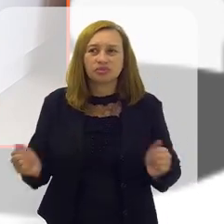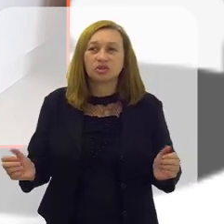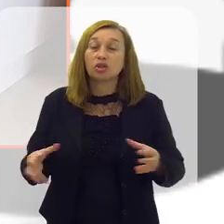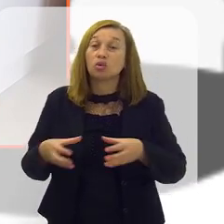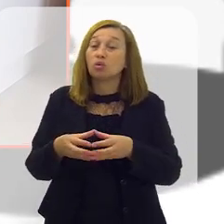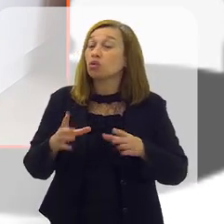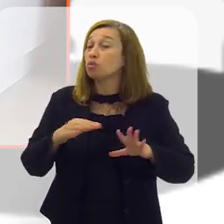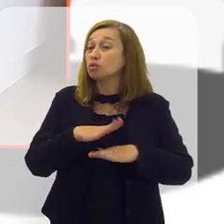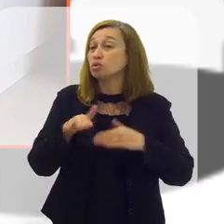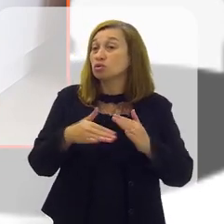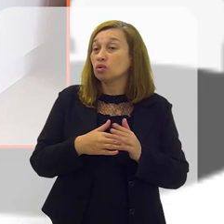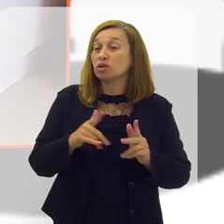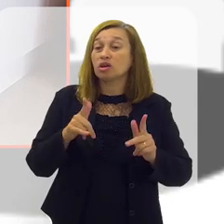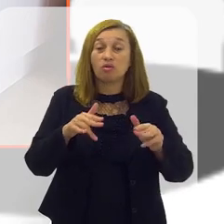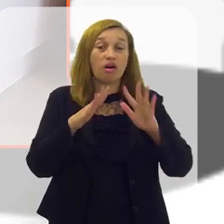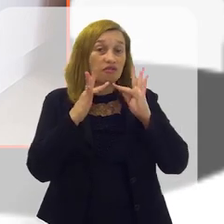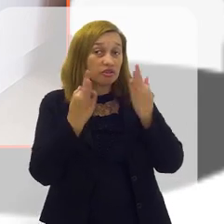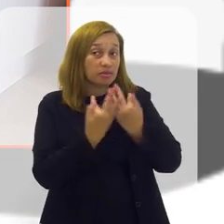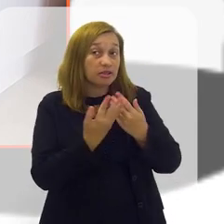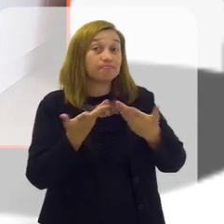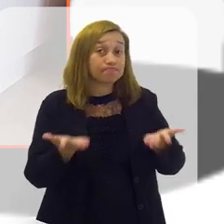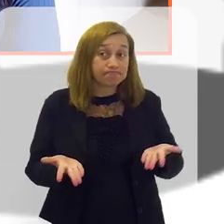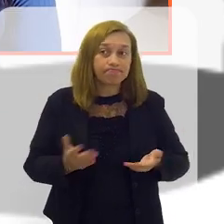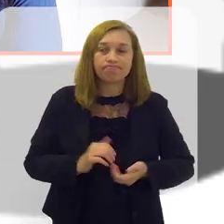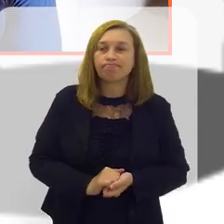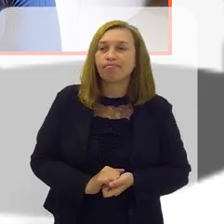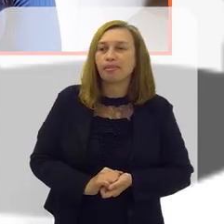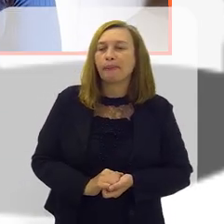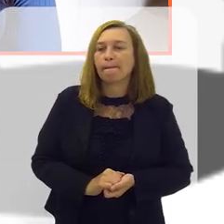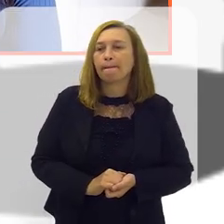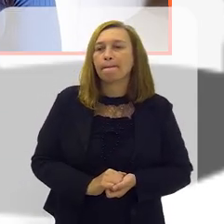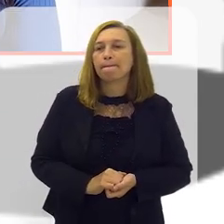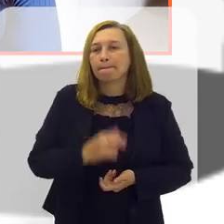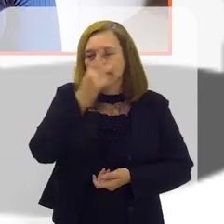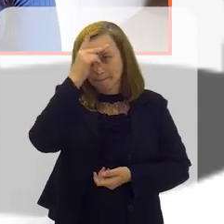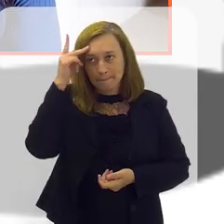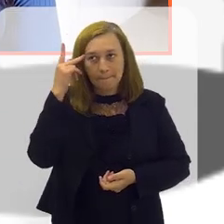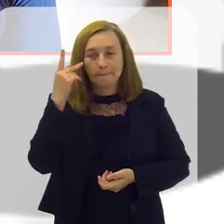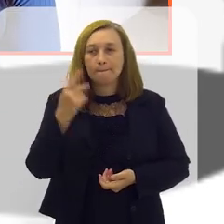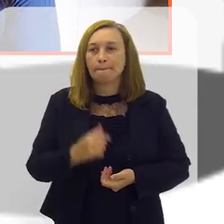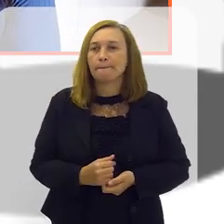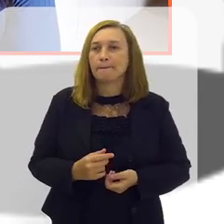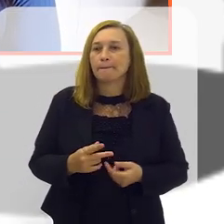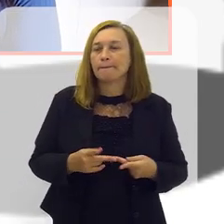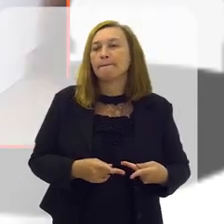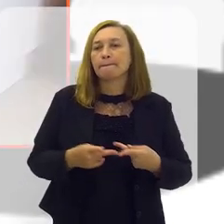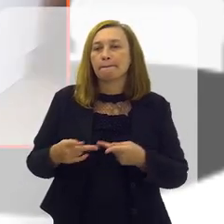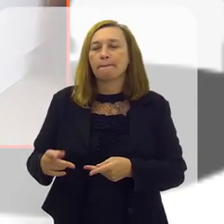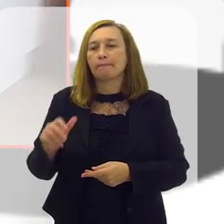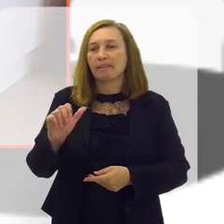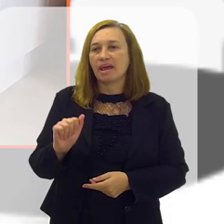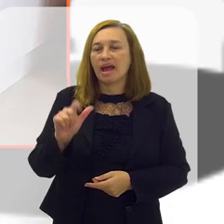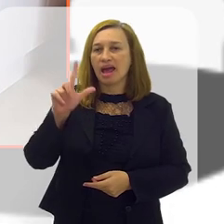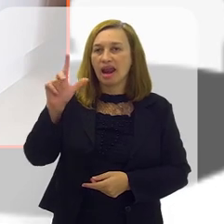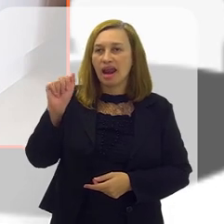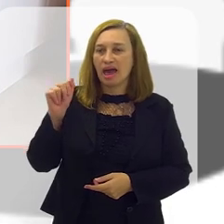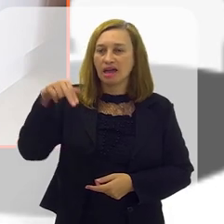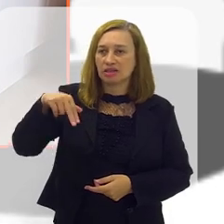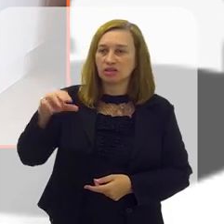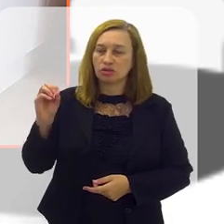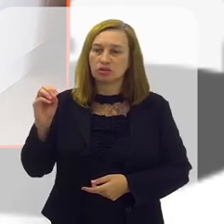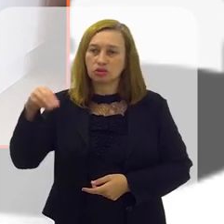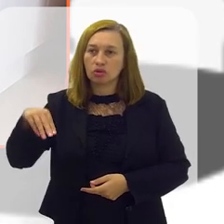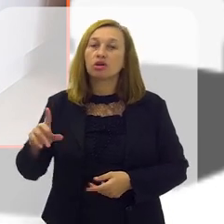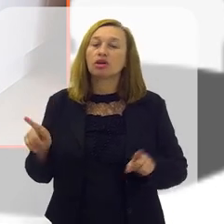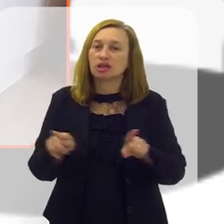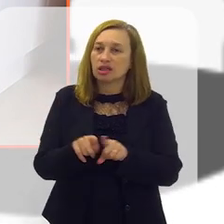adoece toda uma equipe, assim como adoece uma família, né? Então, essas pessoas frequentando o Al-Anon, que também é